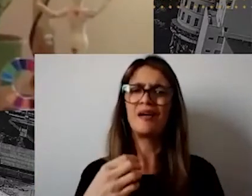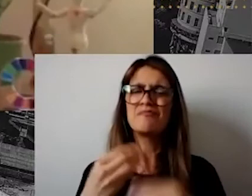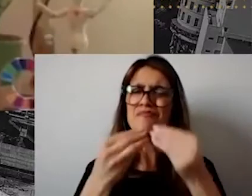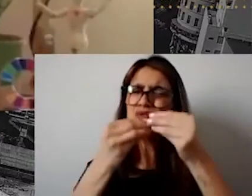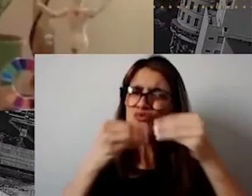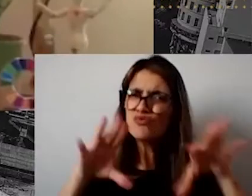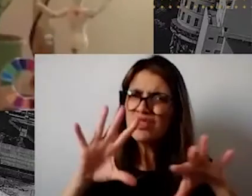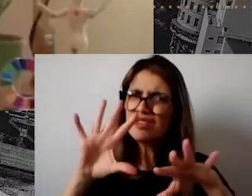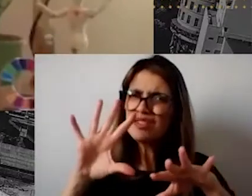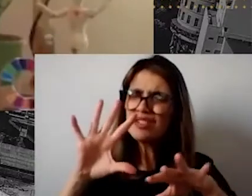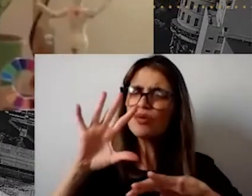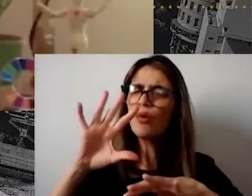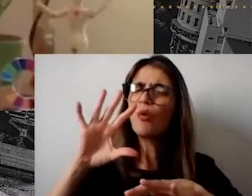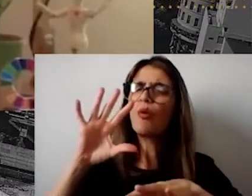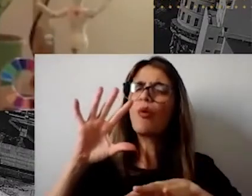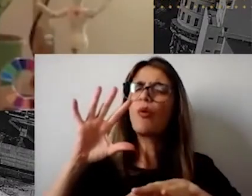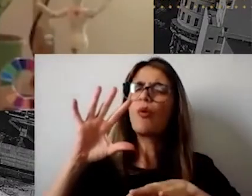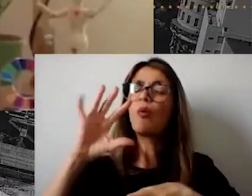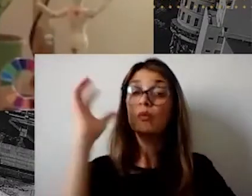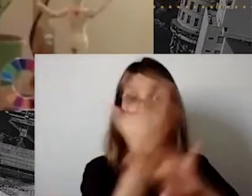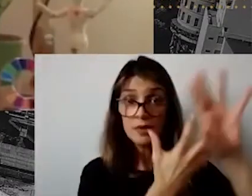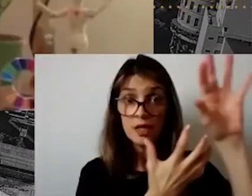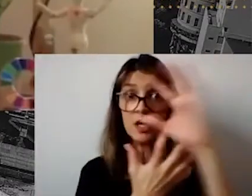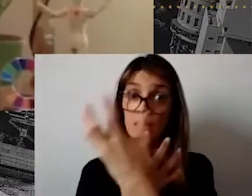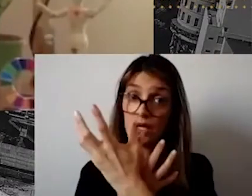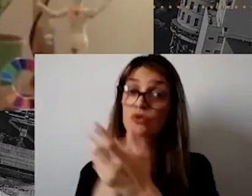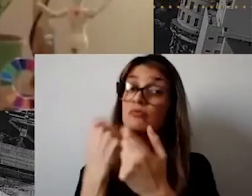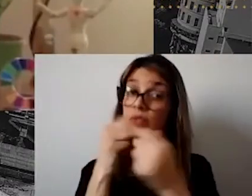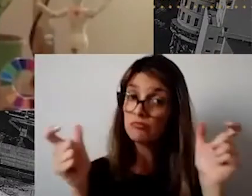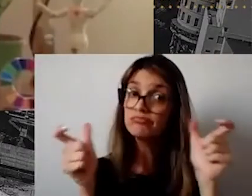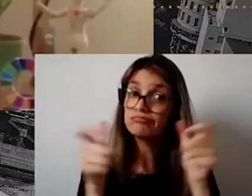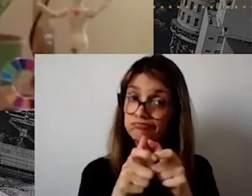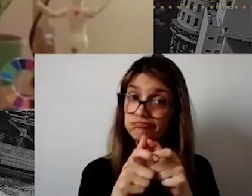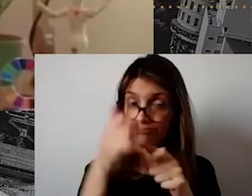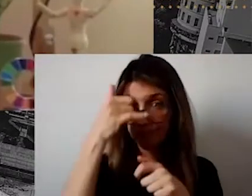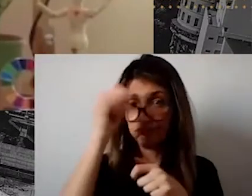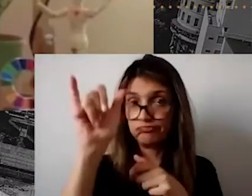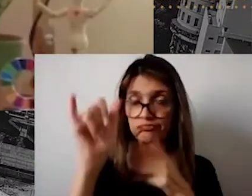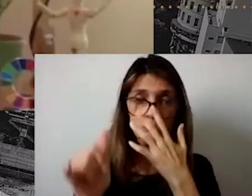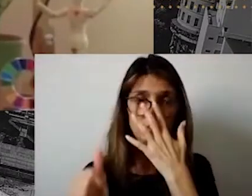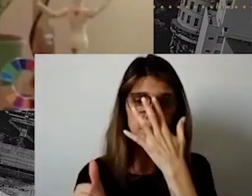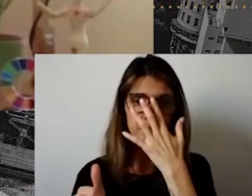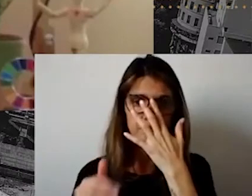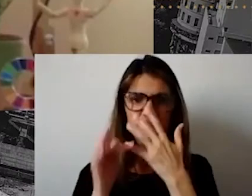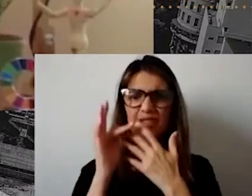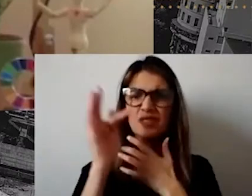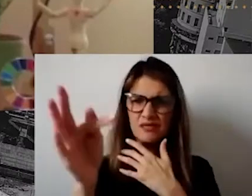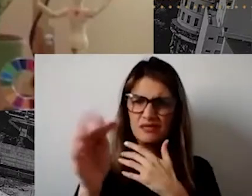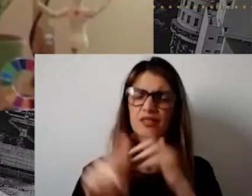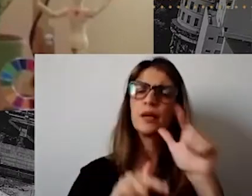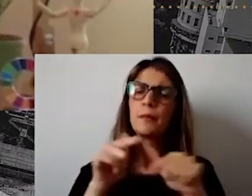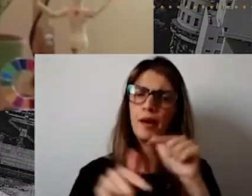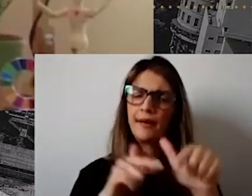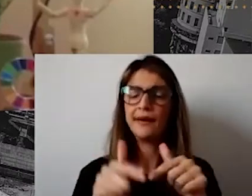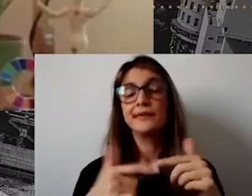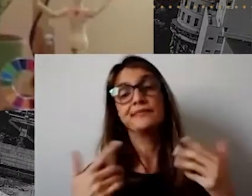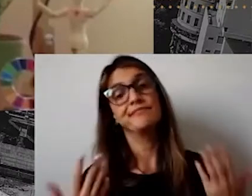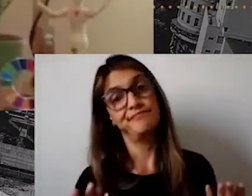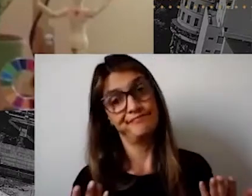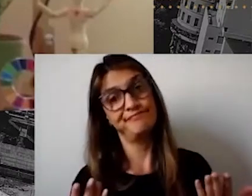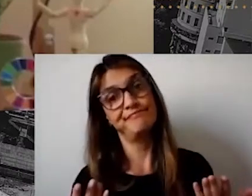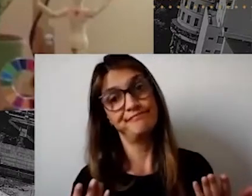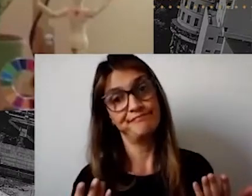nossas atividades ao ambiente. Quanto ao futuro do trabalho, bom, ainda que a gente seja beneficiado